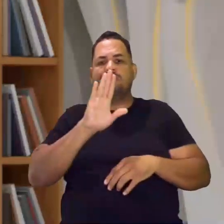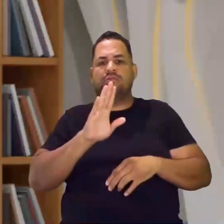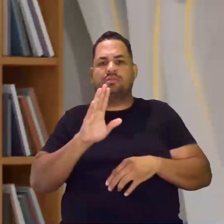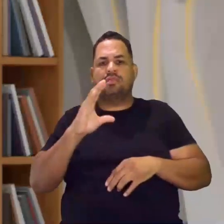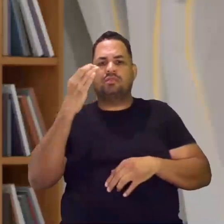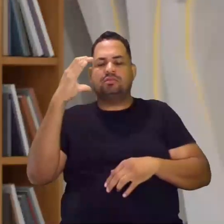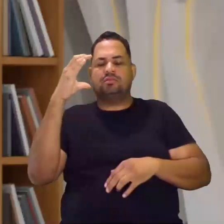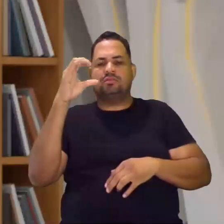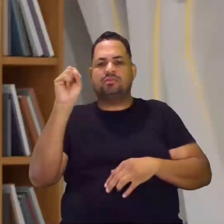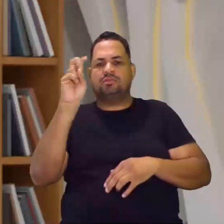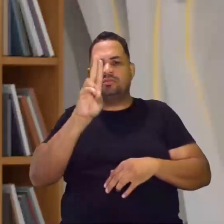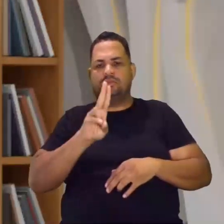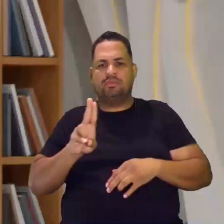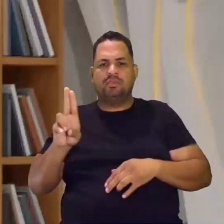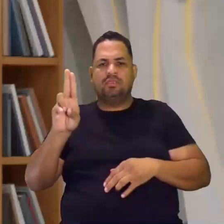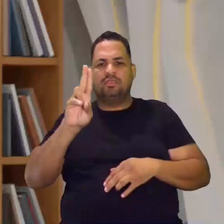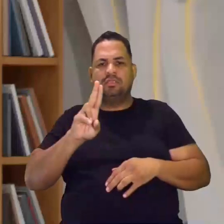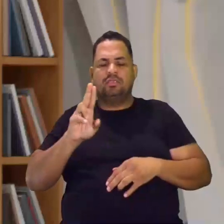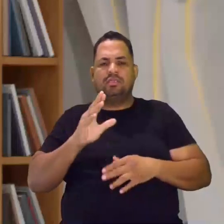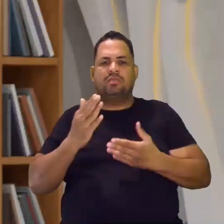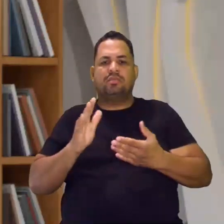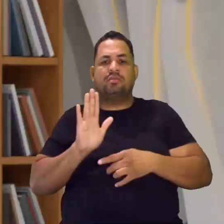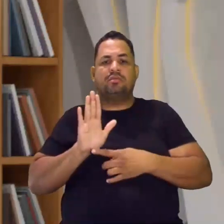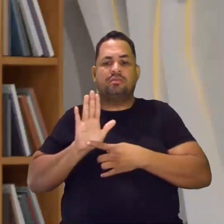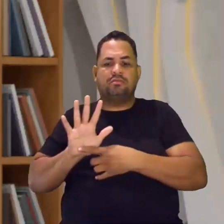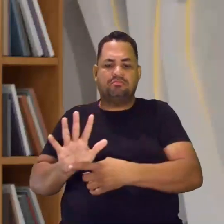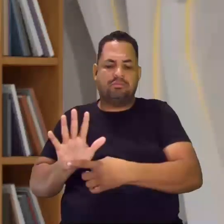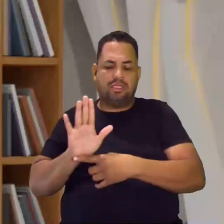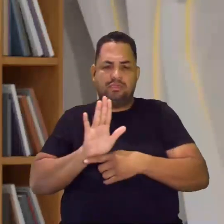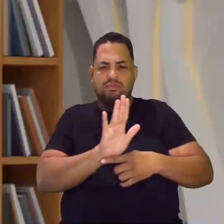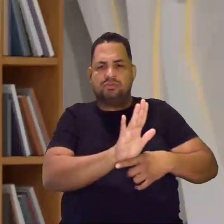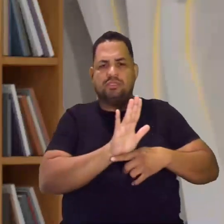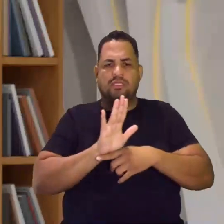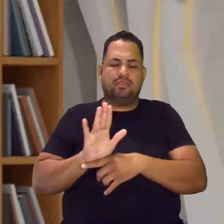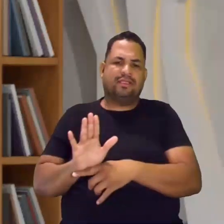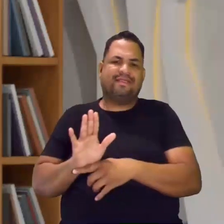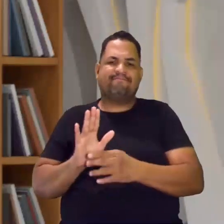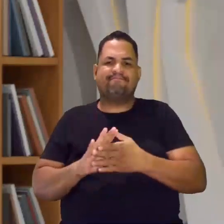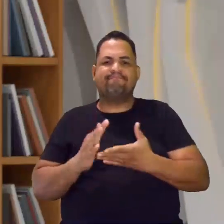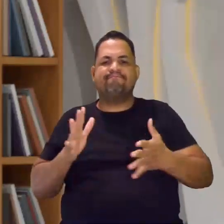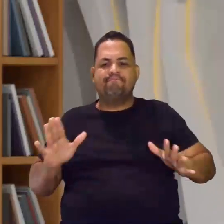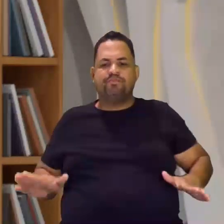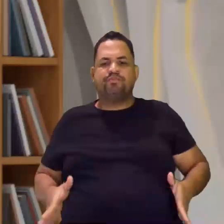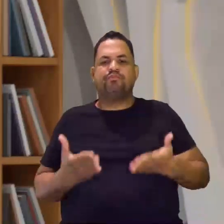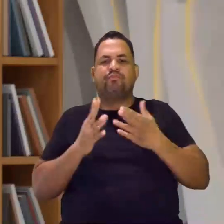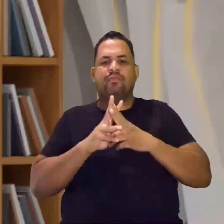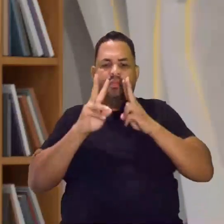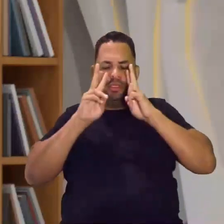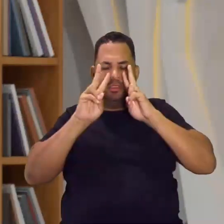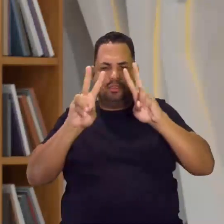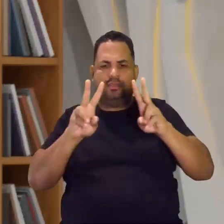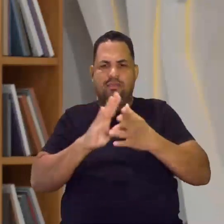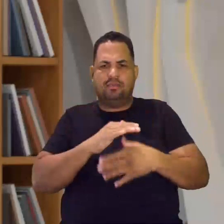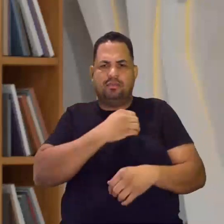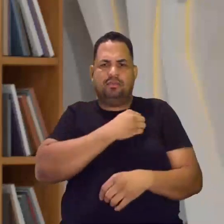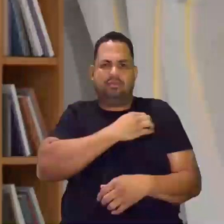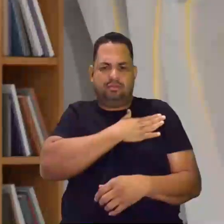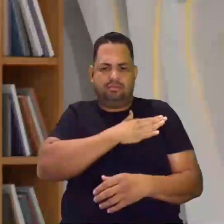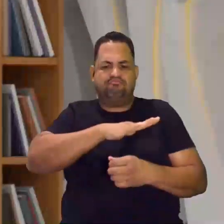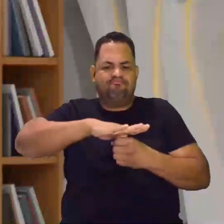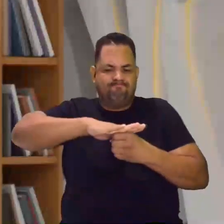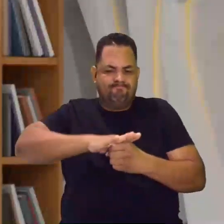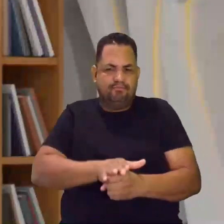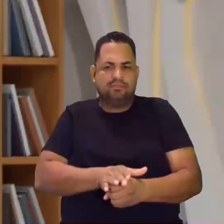nesse século XVIII e XIX, para ali incentivar essa visão preconceituosa e